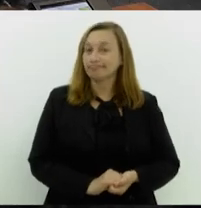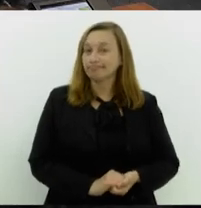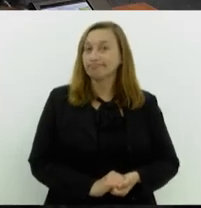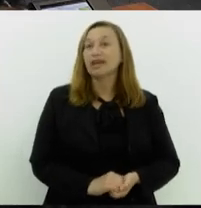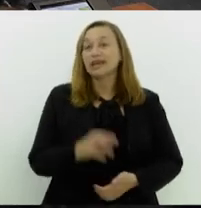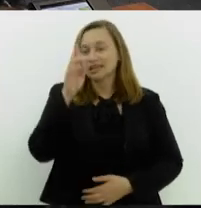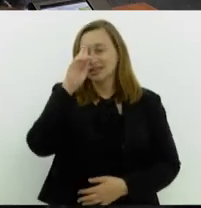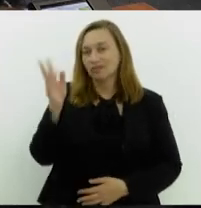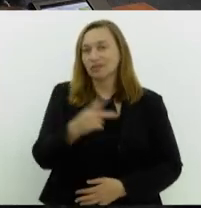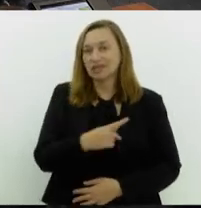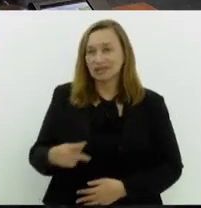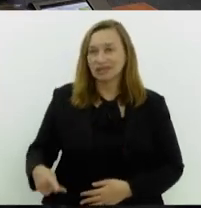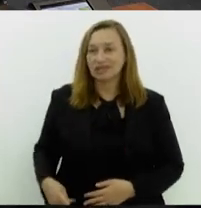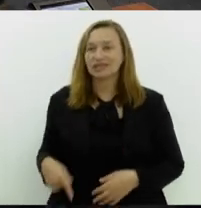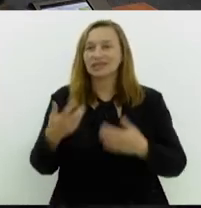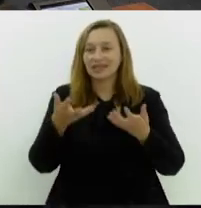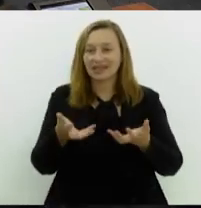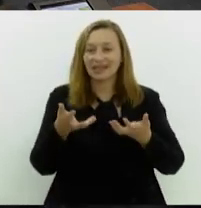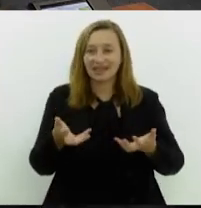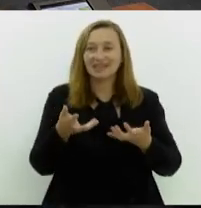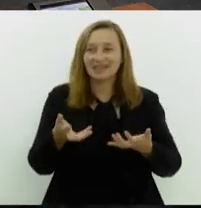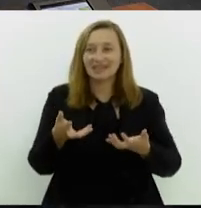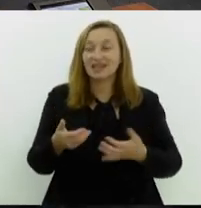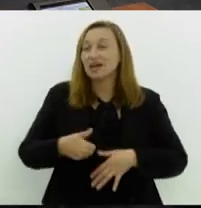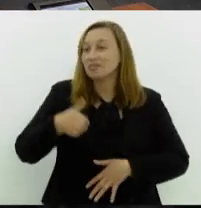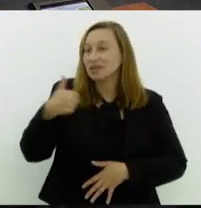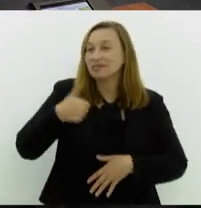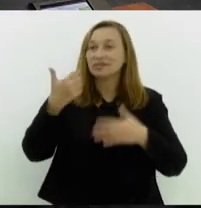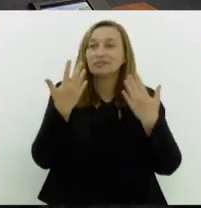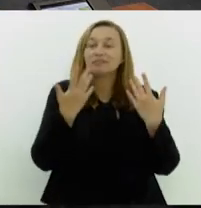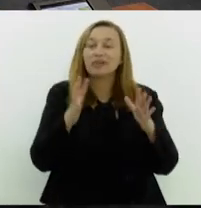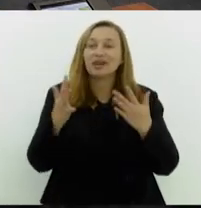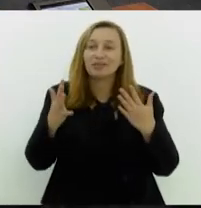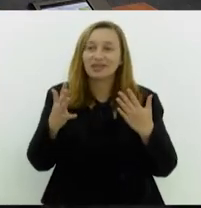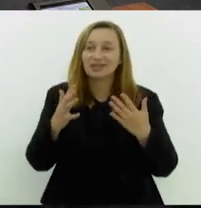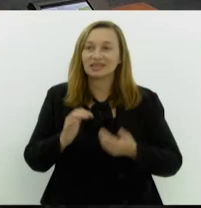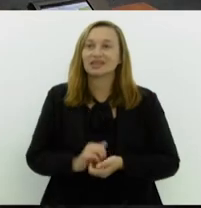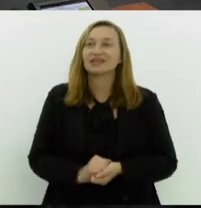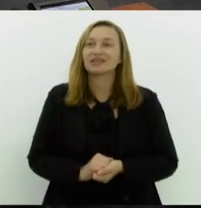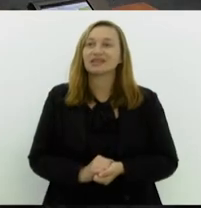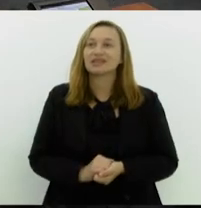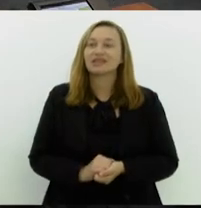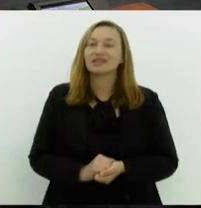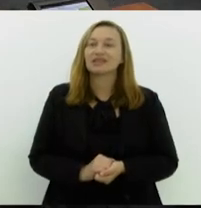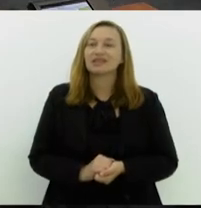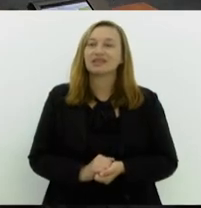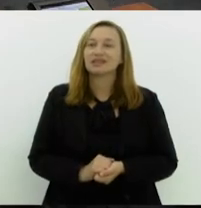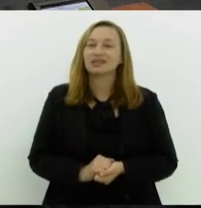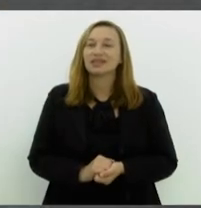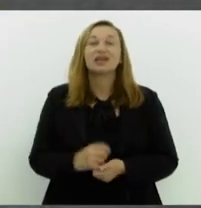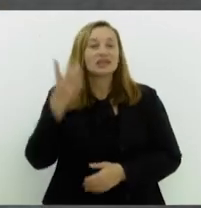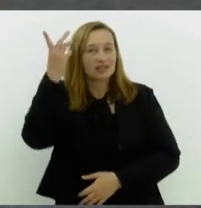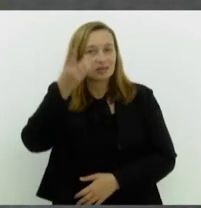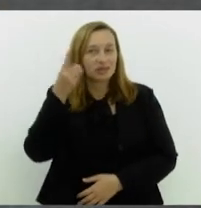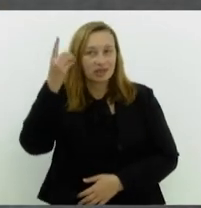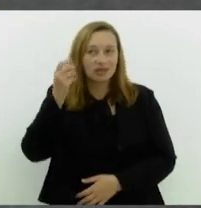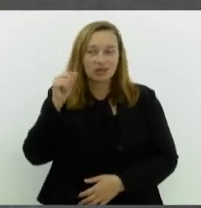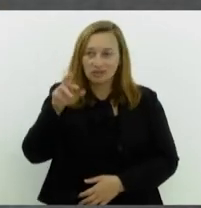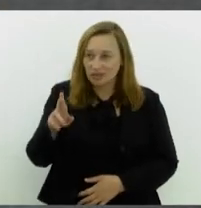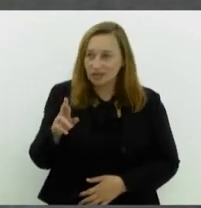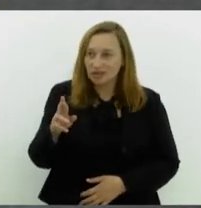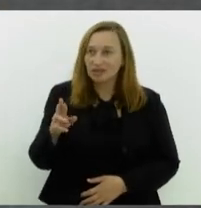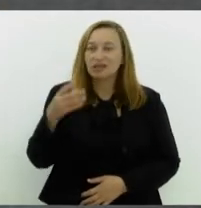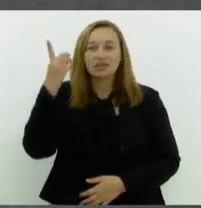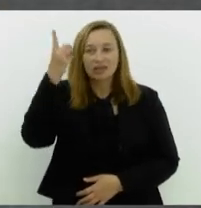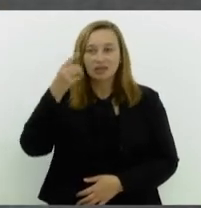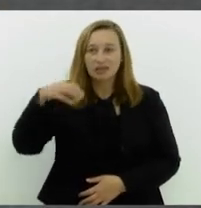Senhor presidente, quero, em primeiro lugar, parabenizar aos autores, deputado Rosenberg Reis, deputado